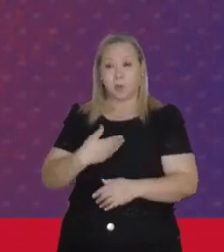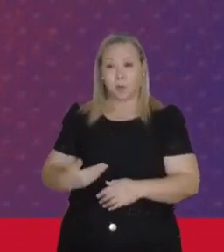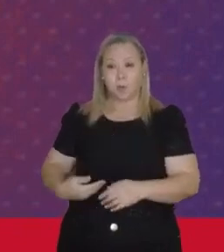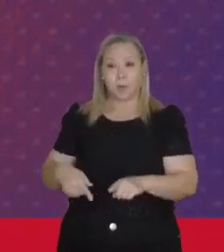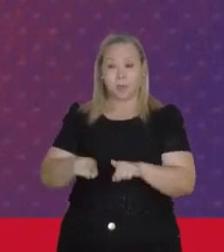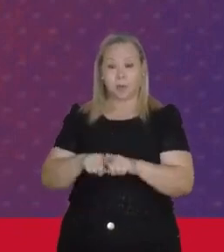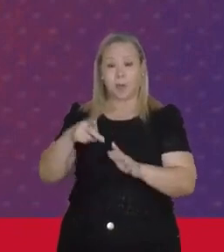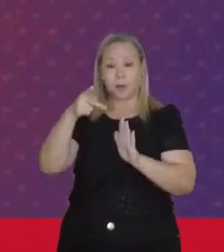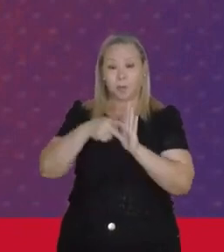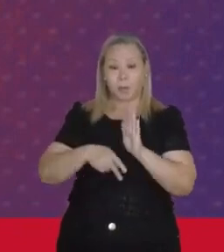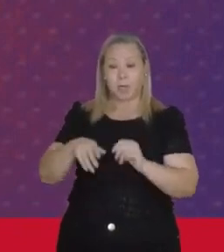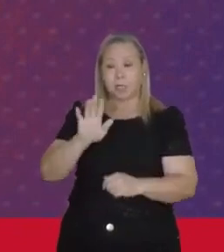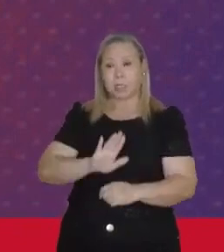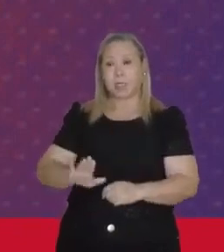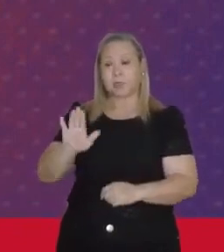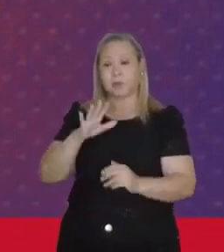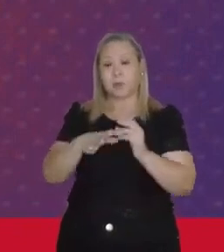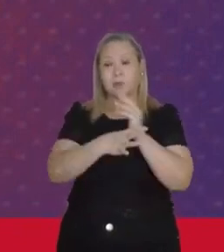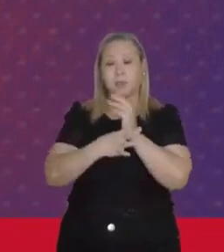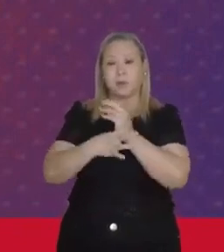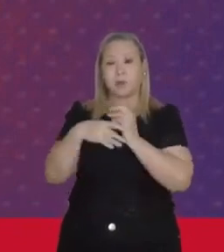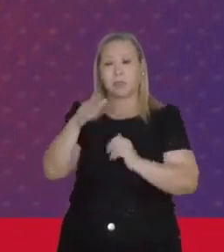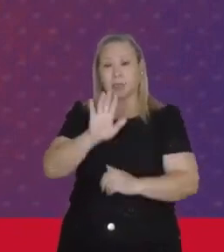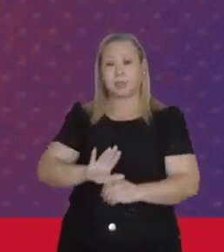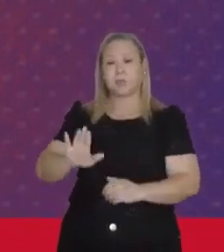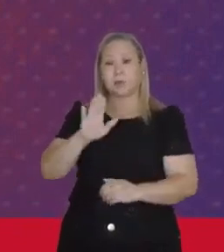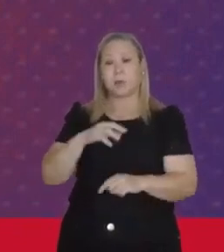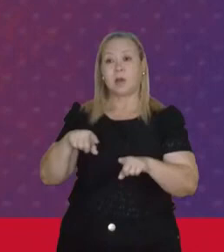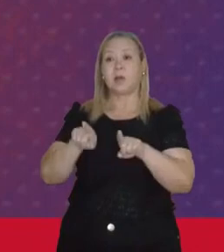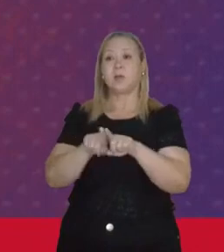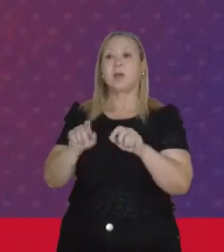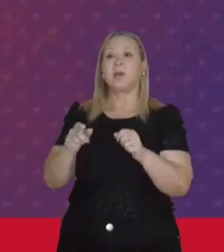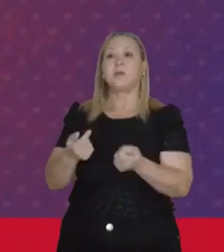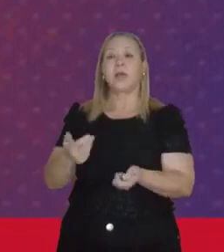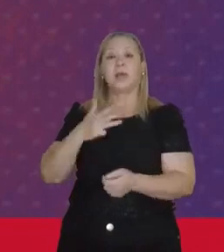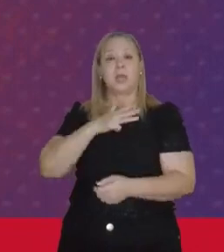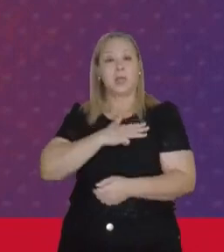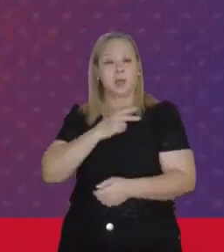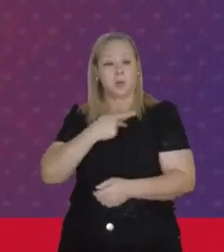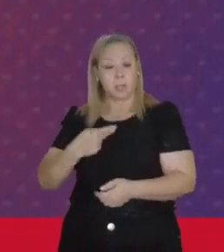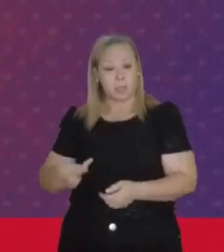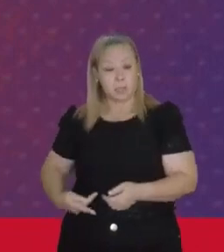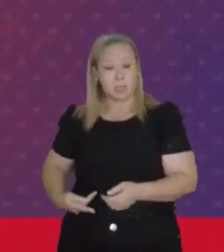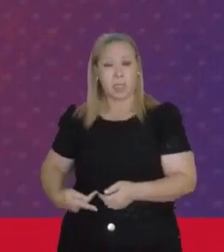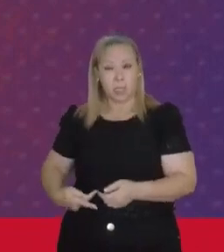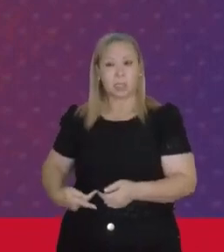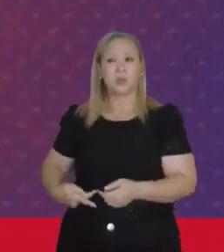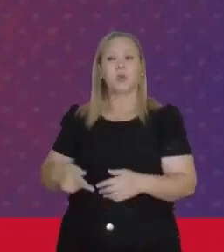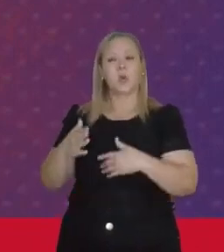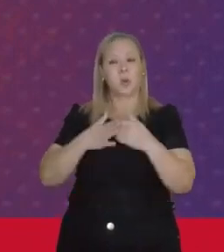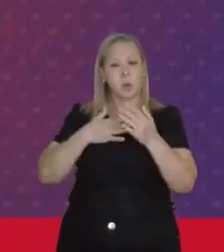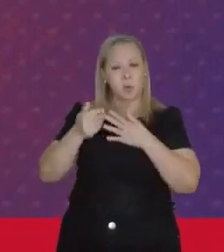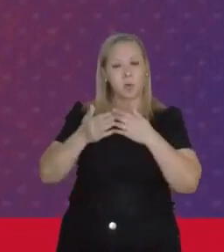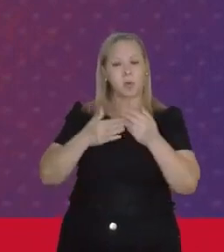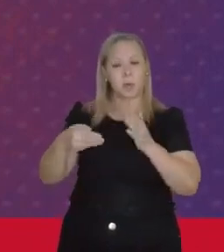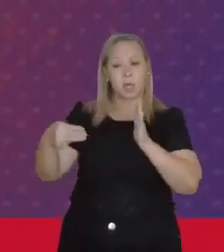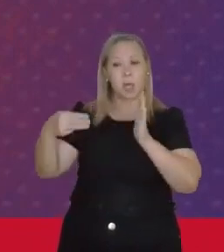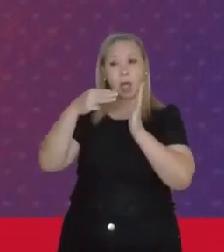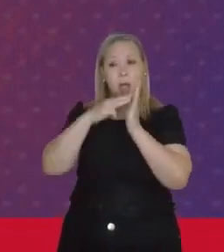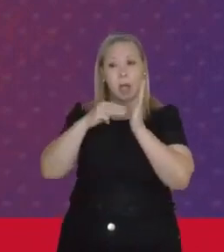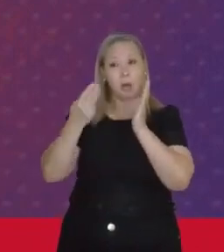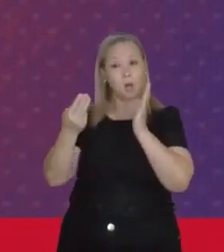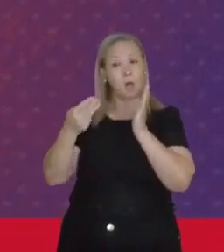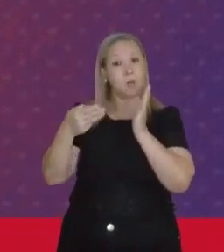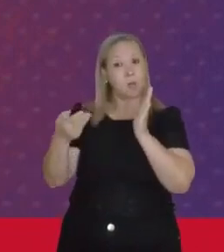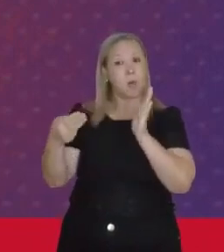Plano Nacional de Segurança Alimentar, depois ele, enquanto presidente, conseguiu, né, de fato, colocar isso como uma meta do seu governo, Fome Zero, e eu